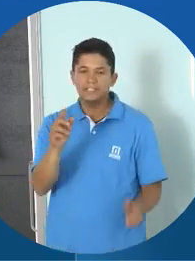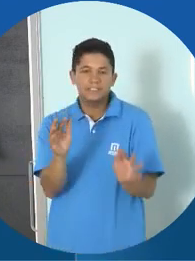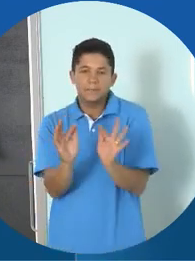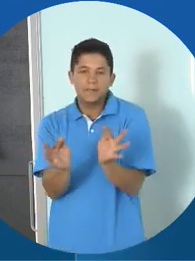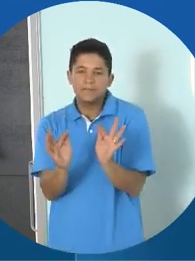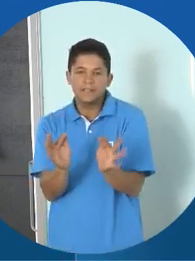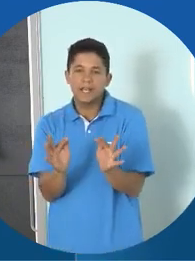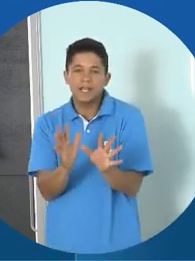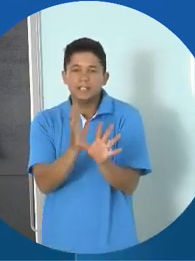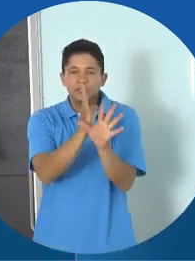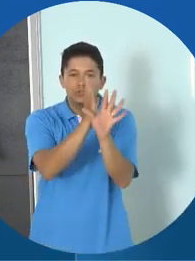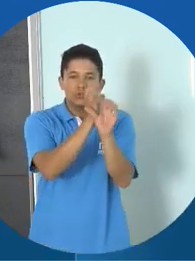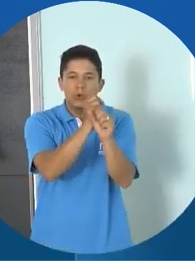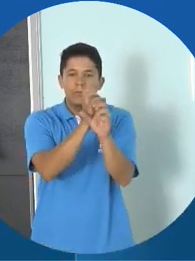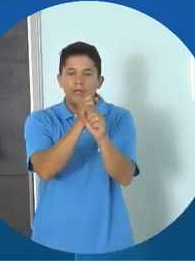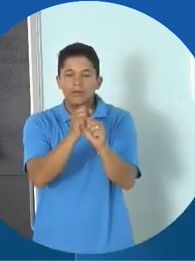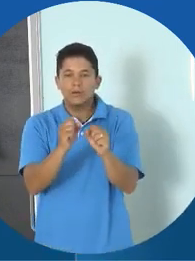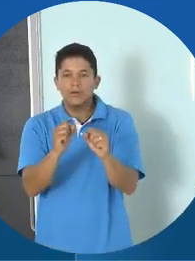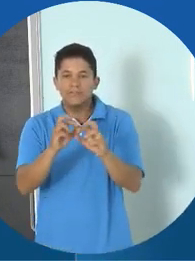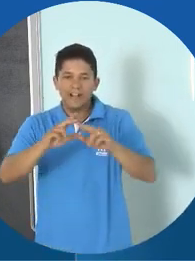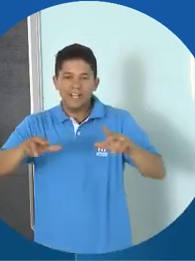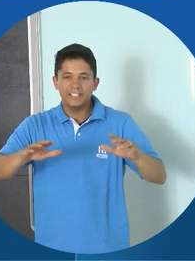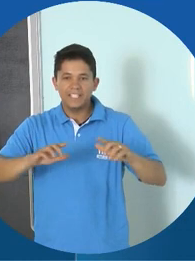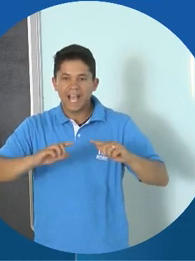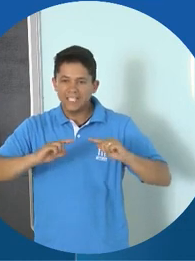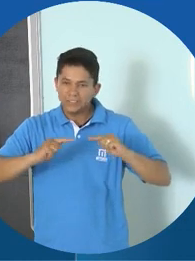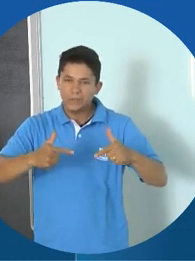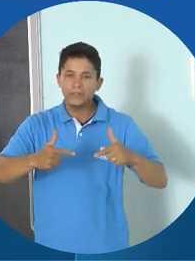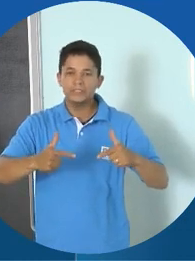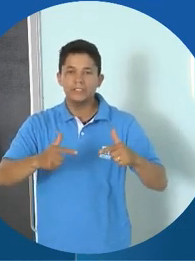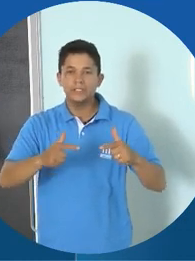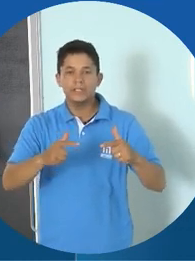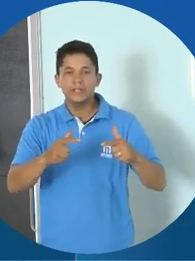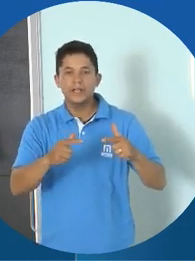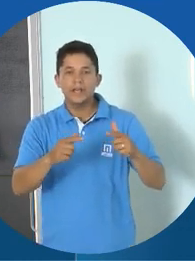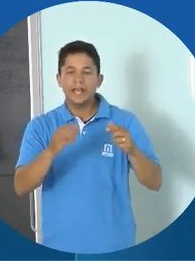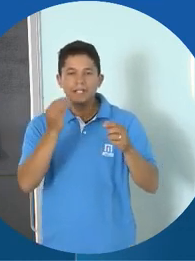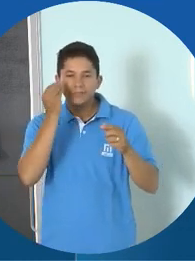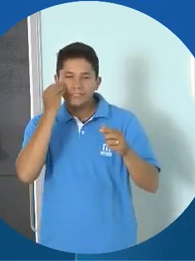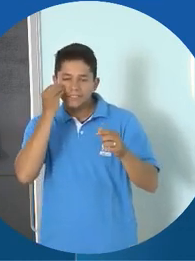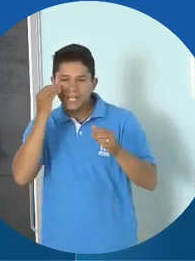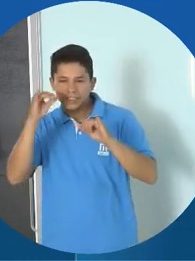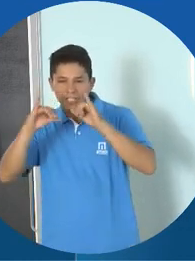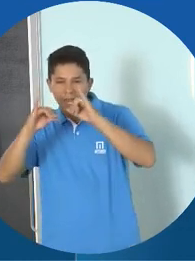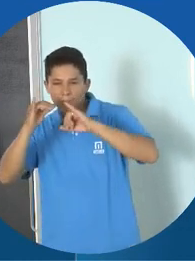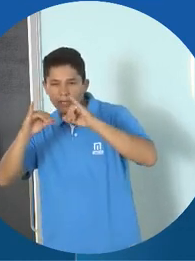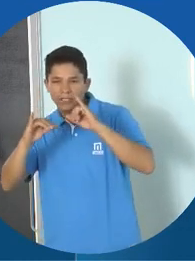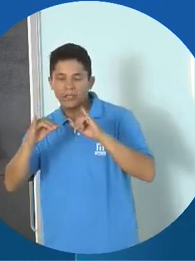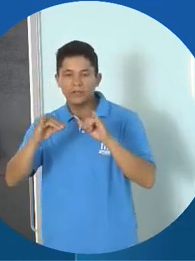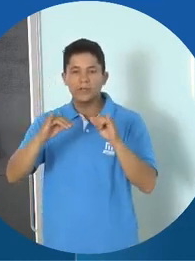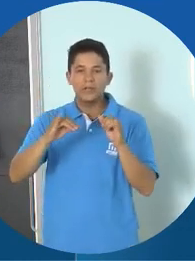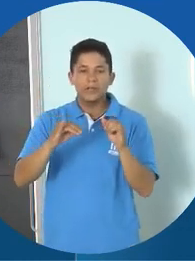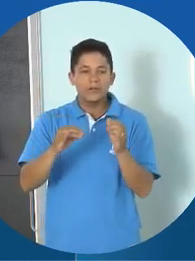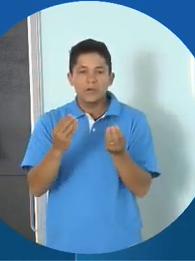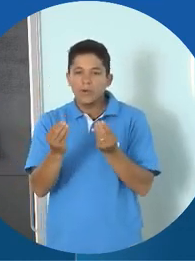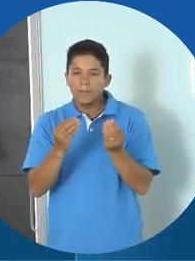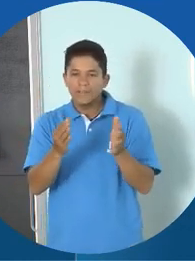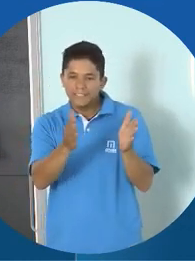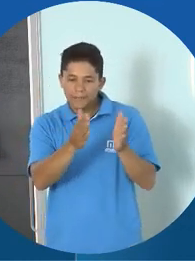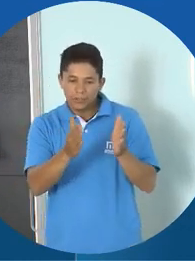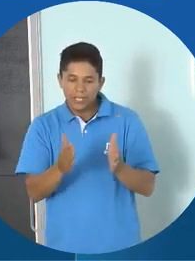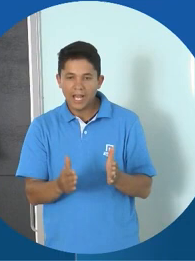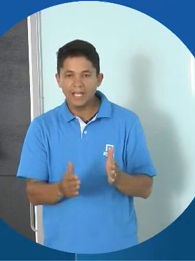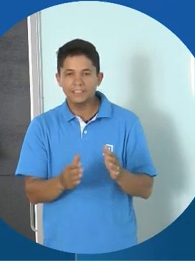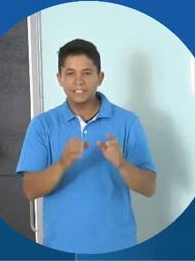é um somatório de ações que são cruzadas desde os ensaios de laboratório, desde a modelagem em software,